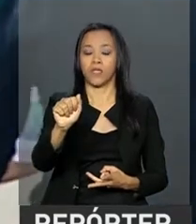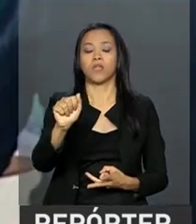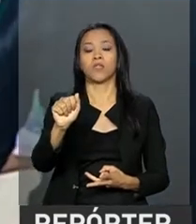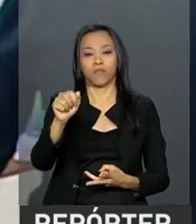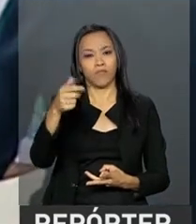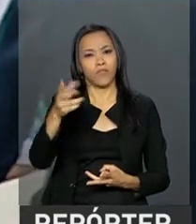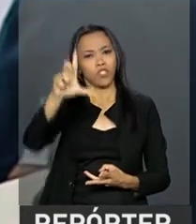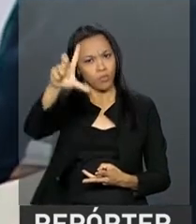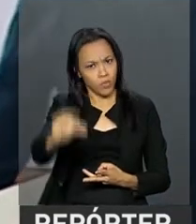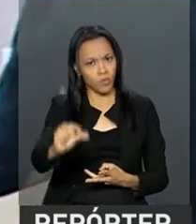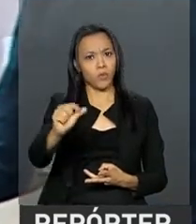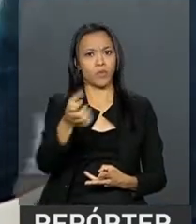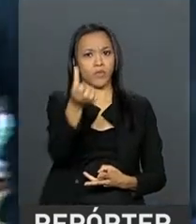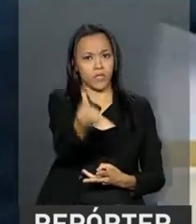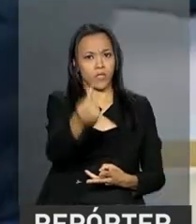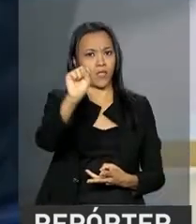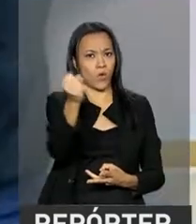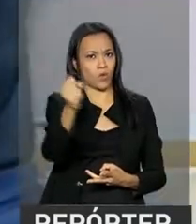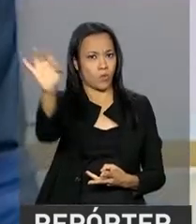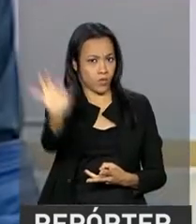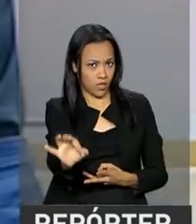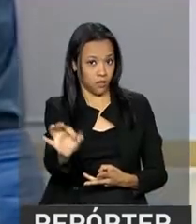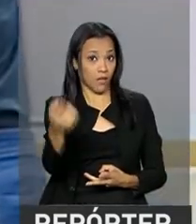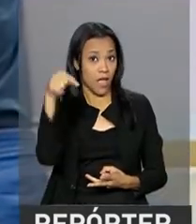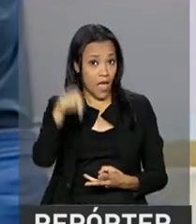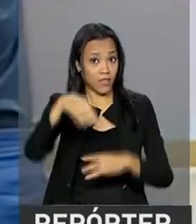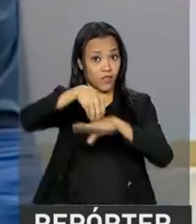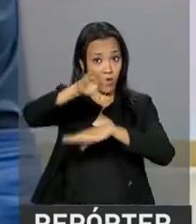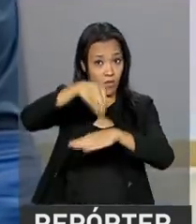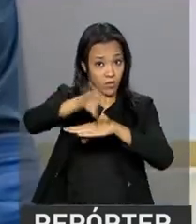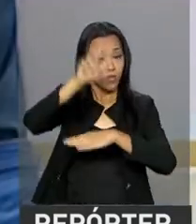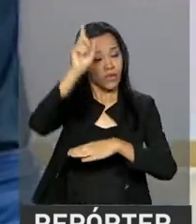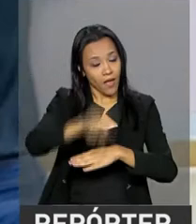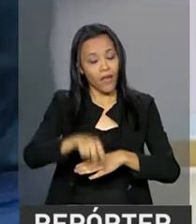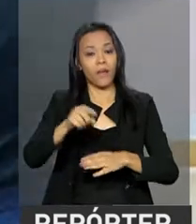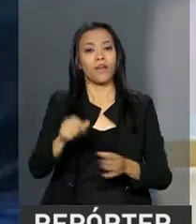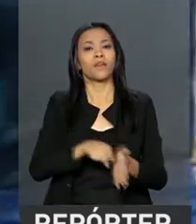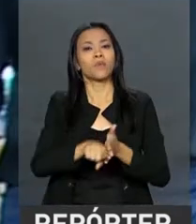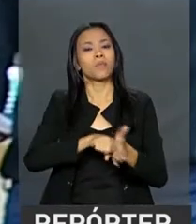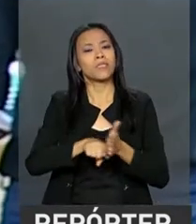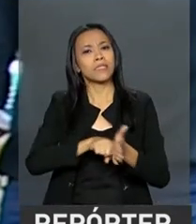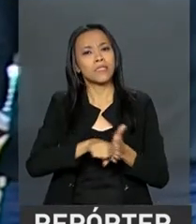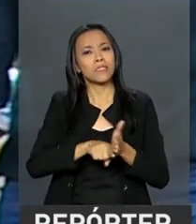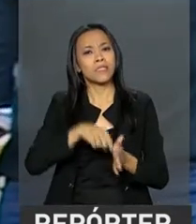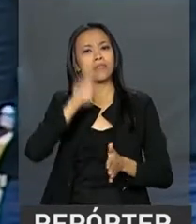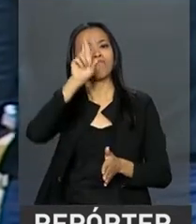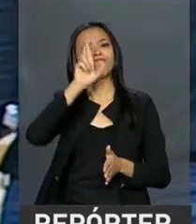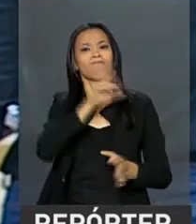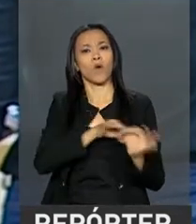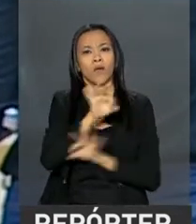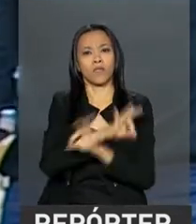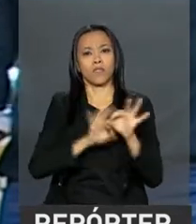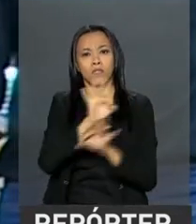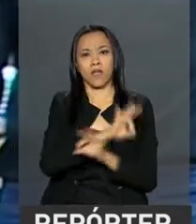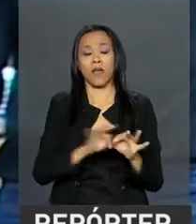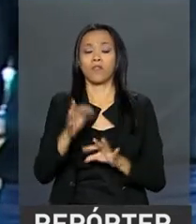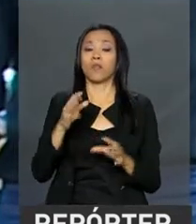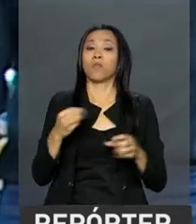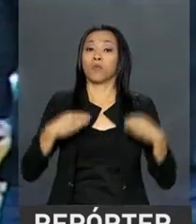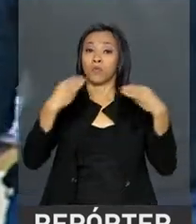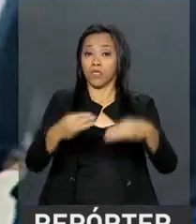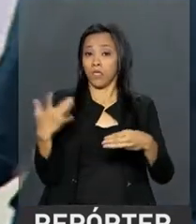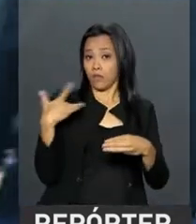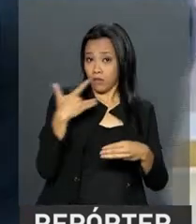chikungunya diminuir ou 68% os dados são de um boletim elaborado pelo ministério da saúde e mesmo com a redução